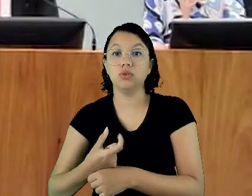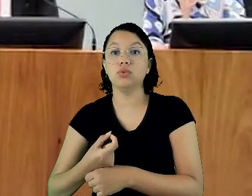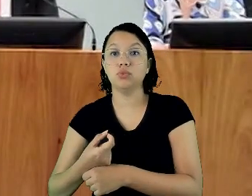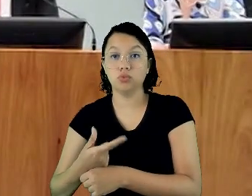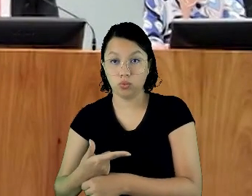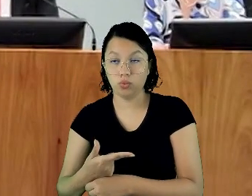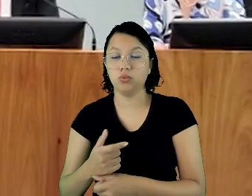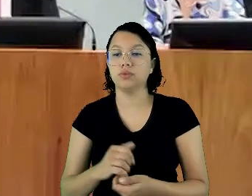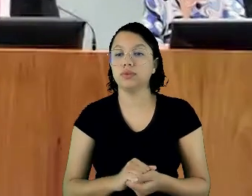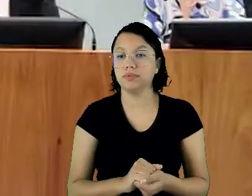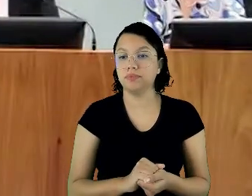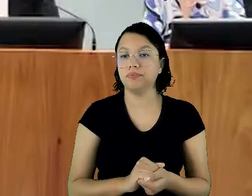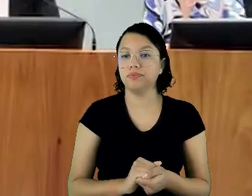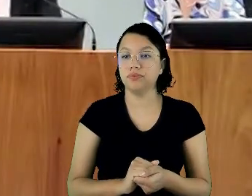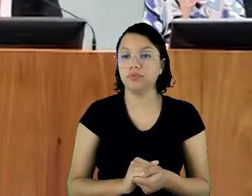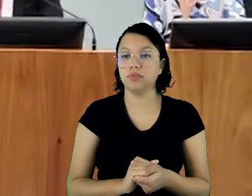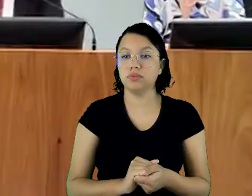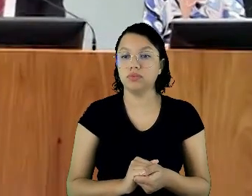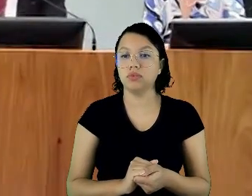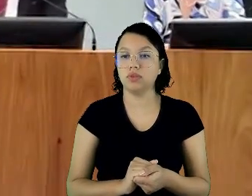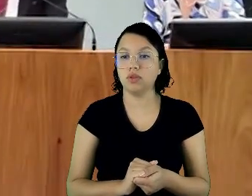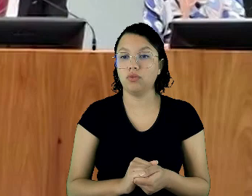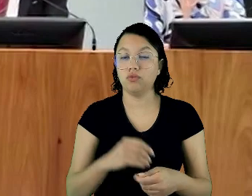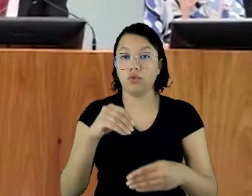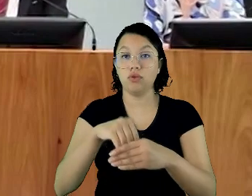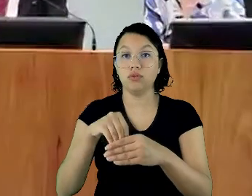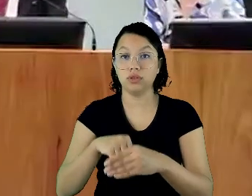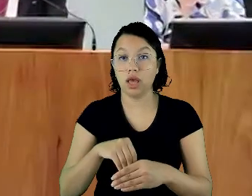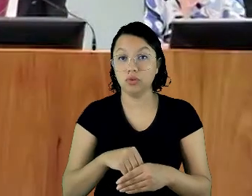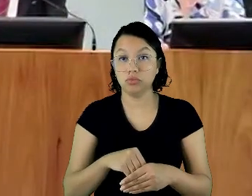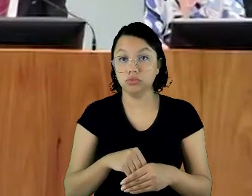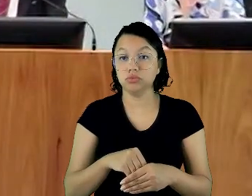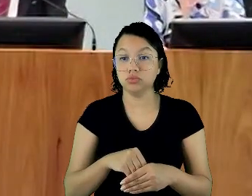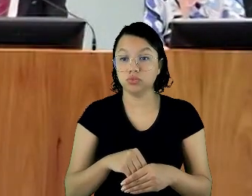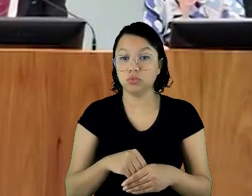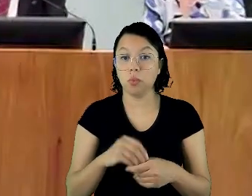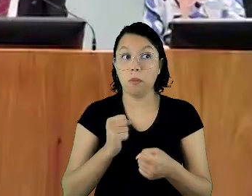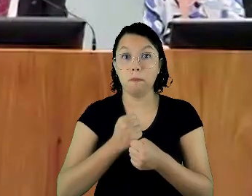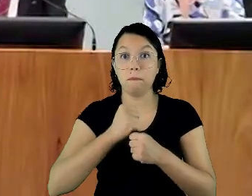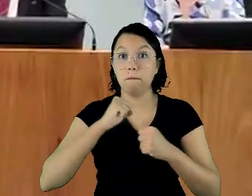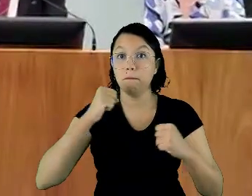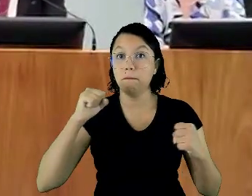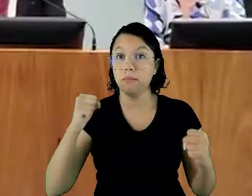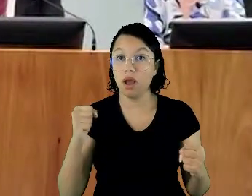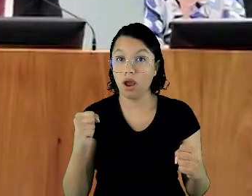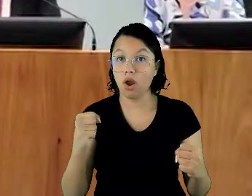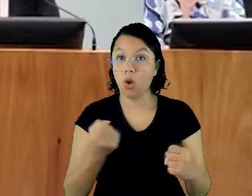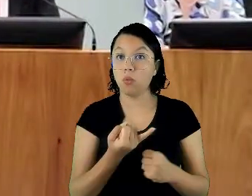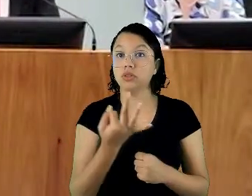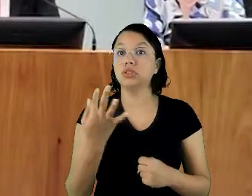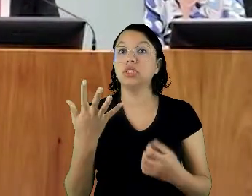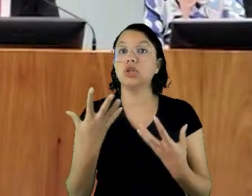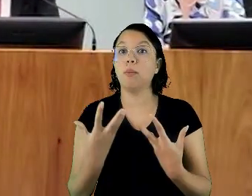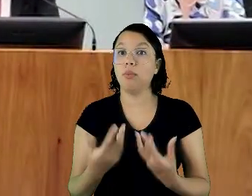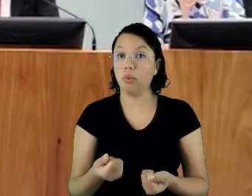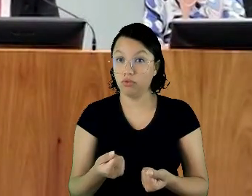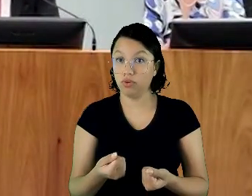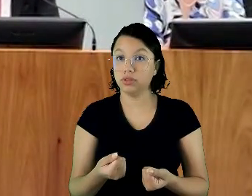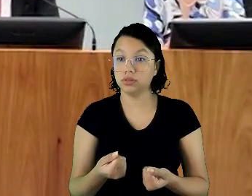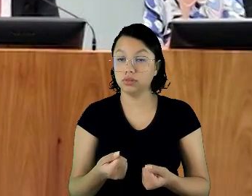reeleito em 2008, com o maior índice de aprovação em prefeitos reeleitos em capitais do